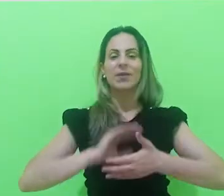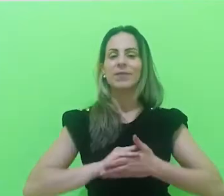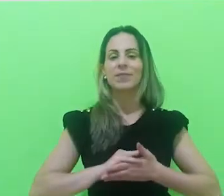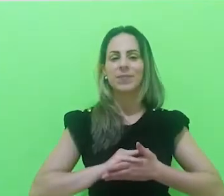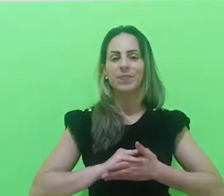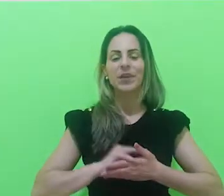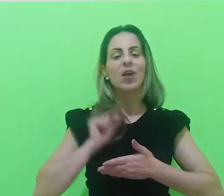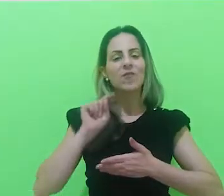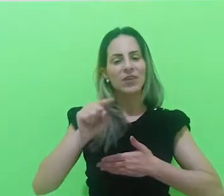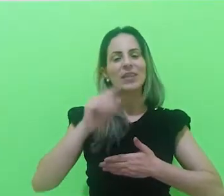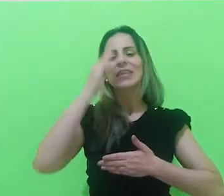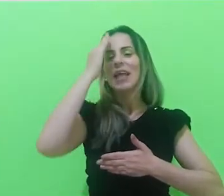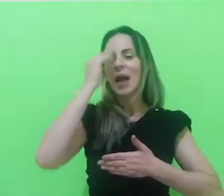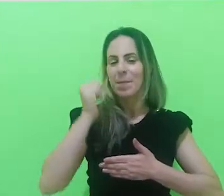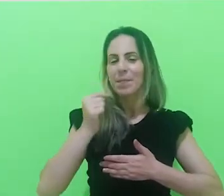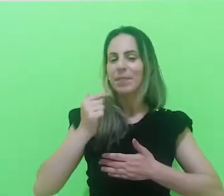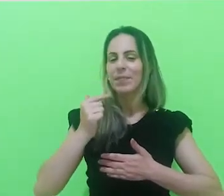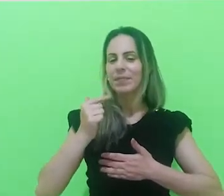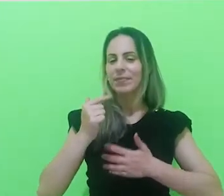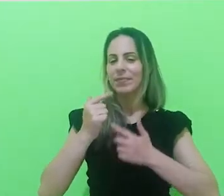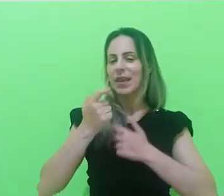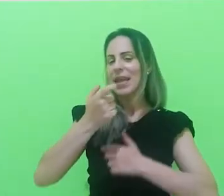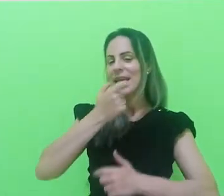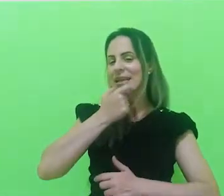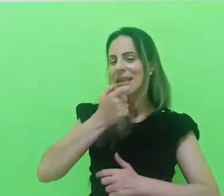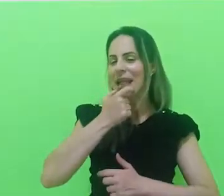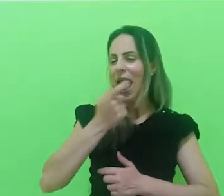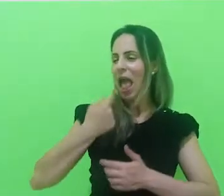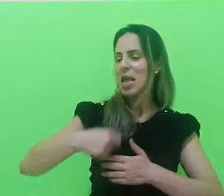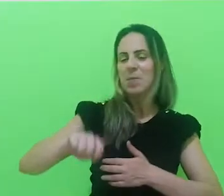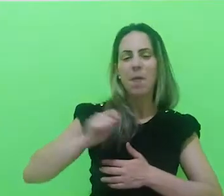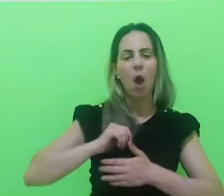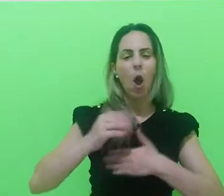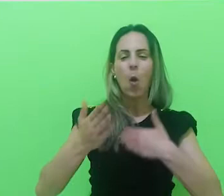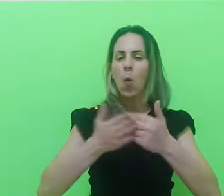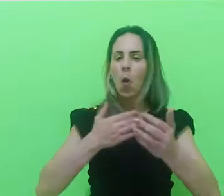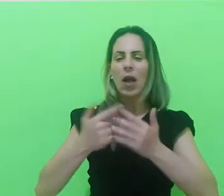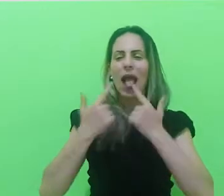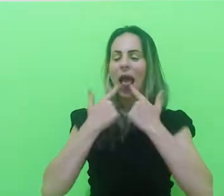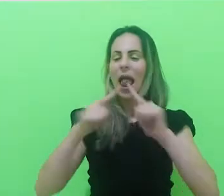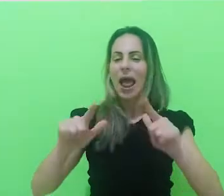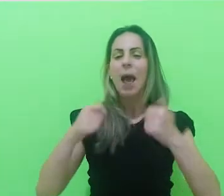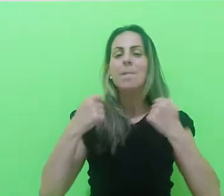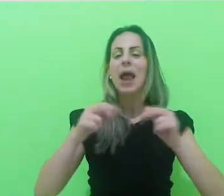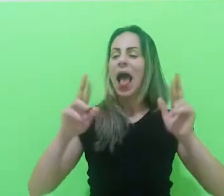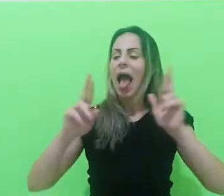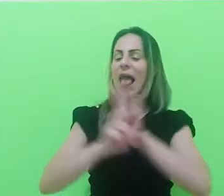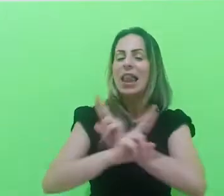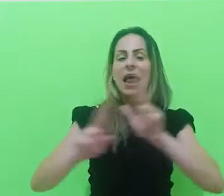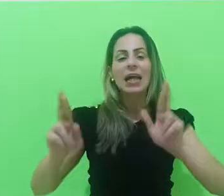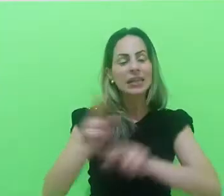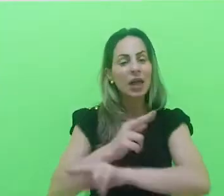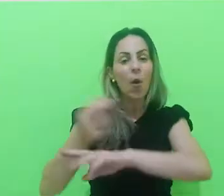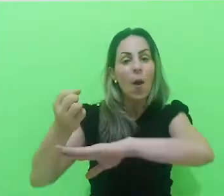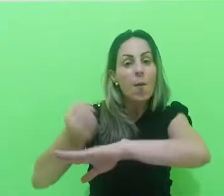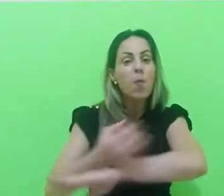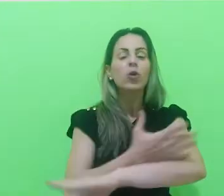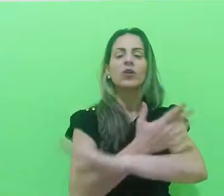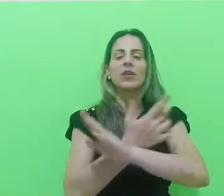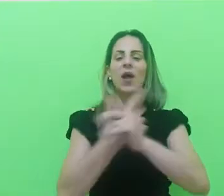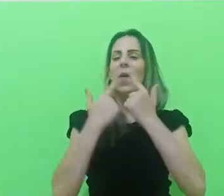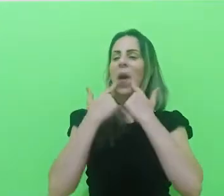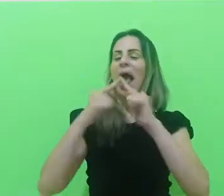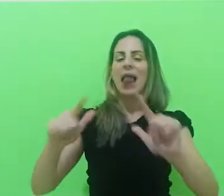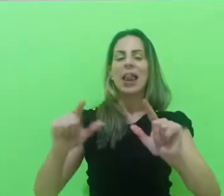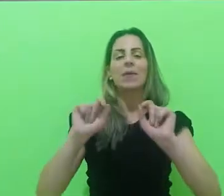Você sabia que para falar o inglês, o espanhol, qualquer que seja o idioma, você tem que ter uma relação emocional com o idioma? Então ele